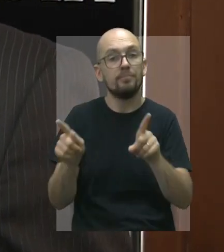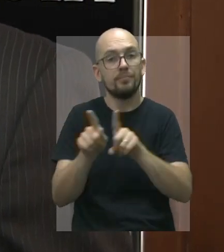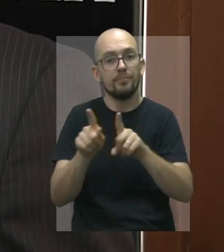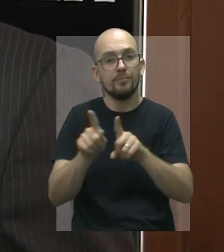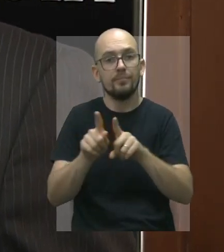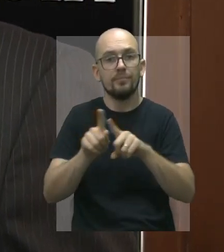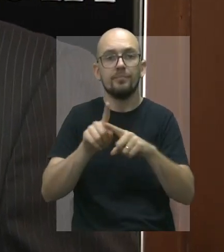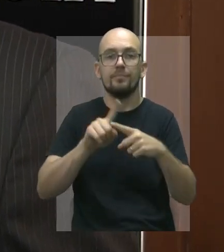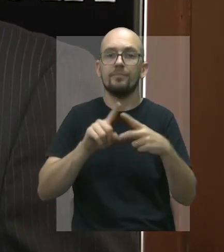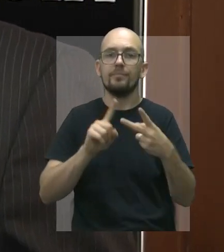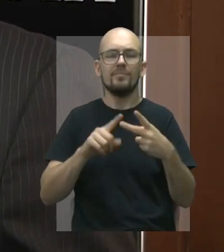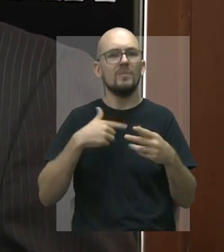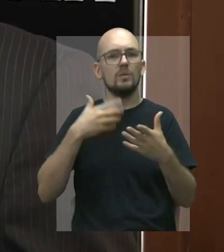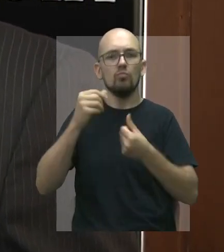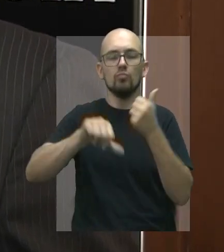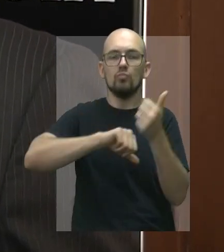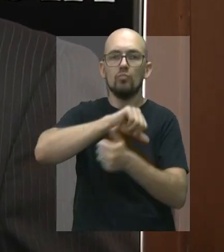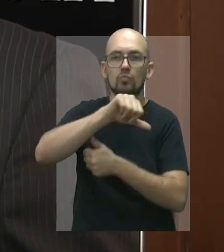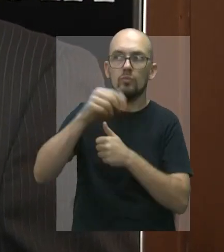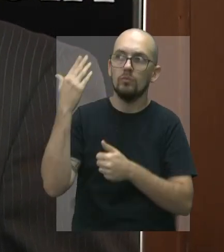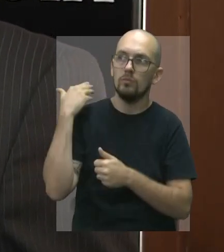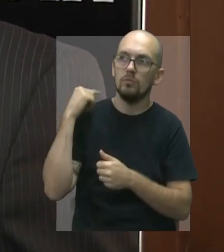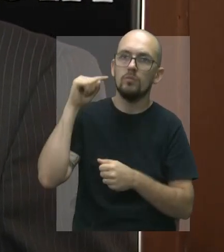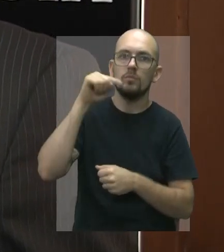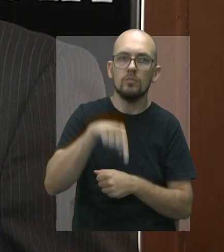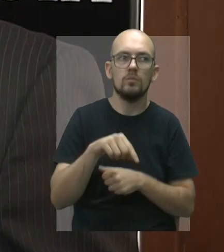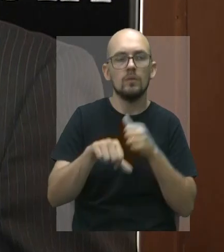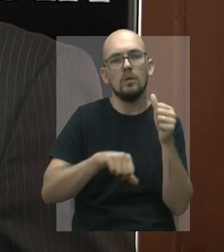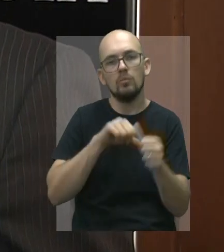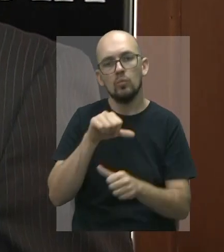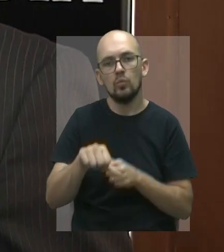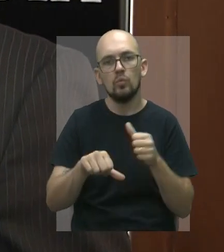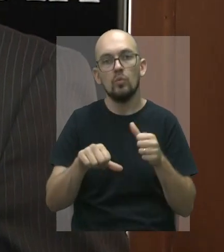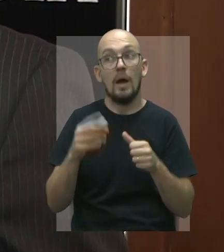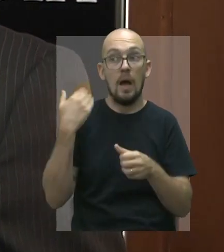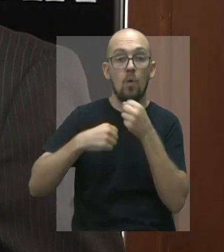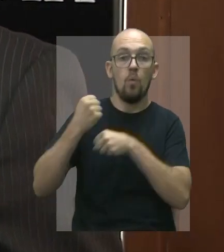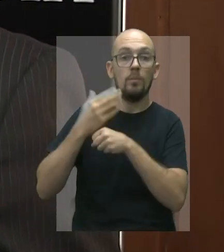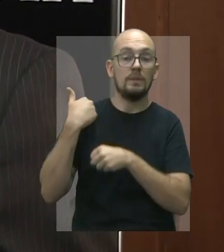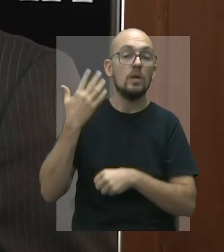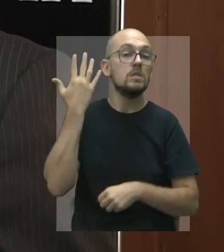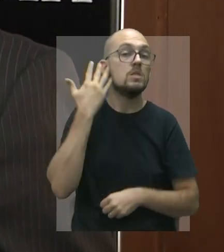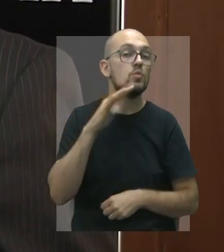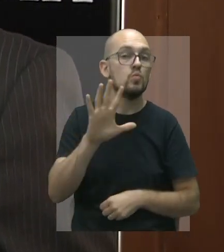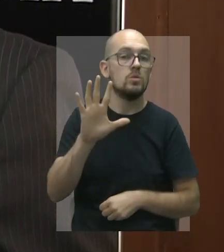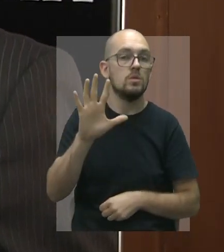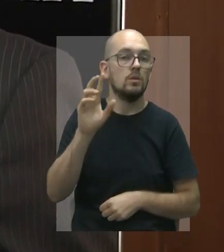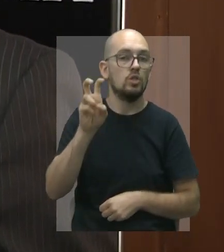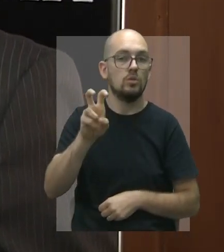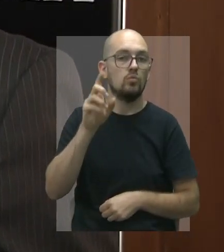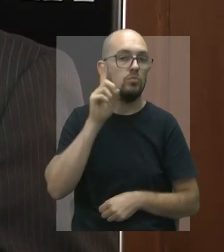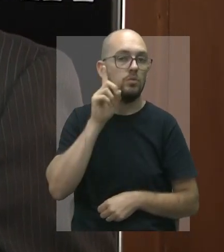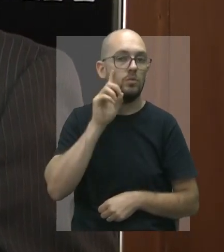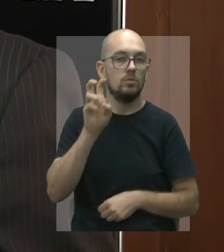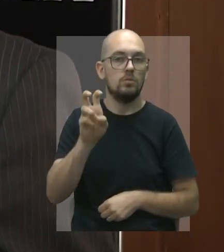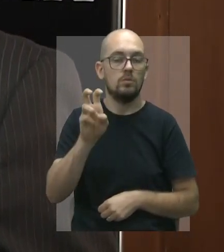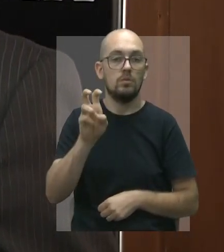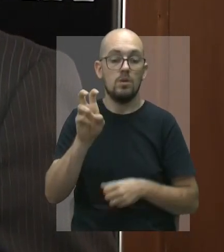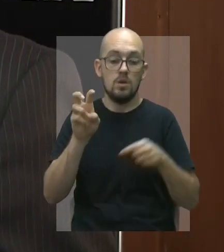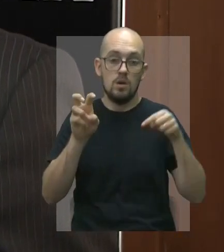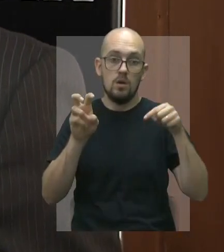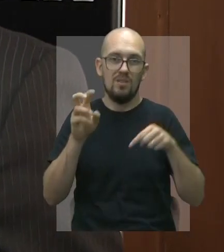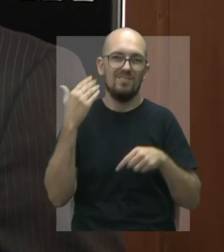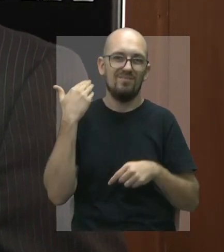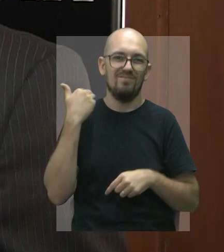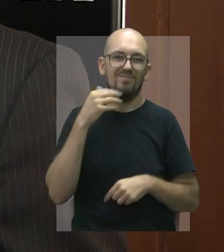Algumas das mudanças também que ocorreram. O ano passado nós tivemos 5 dias de congresso, né, o final de semana e depois mais